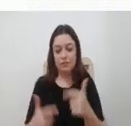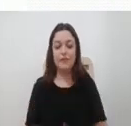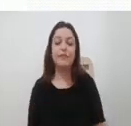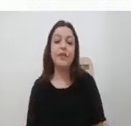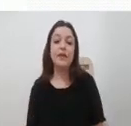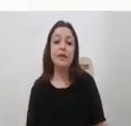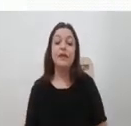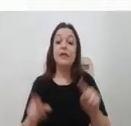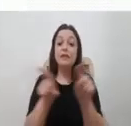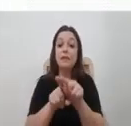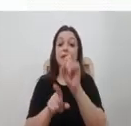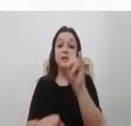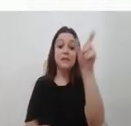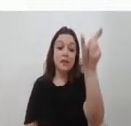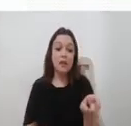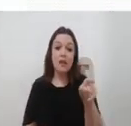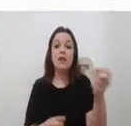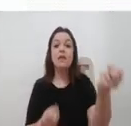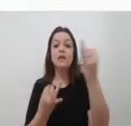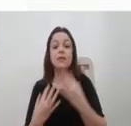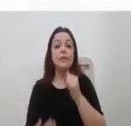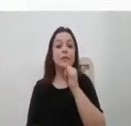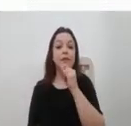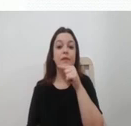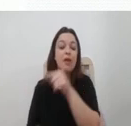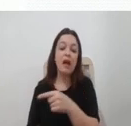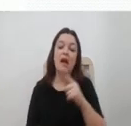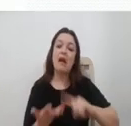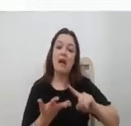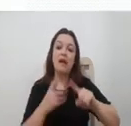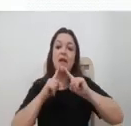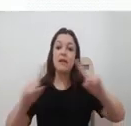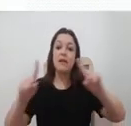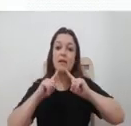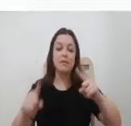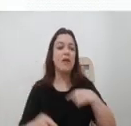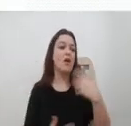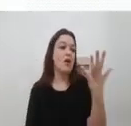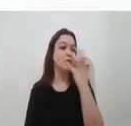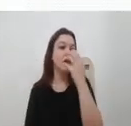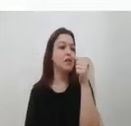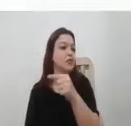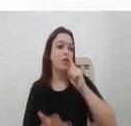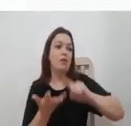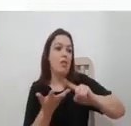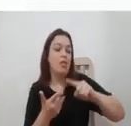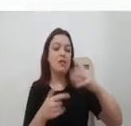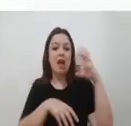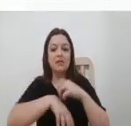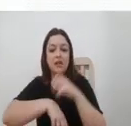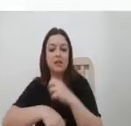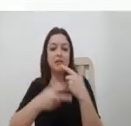aconteceu. Se o tutor relata que o animal manifesta comportamentos não aceitáveis que afetam o